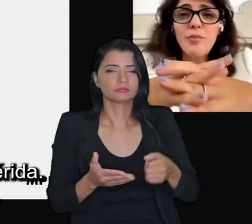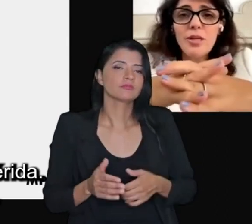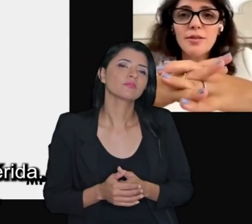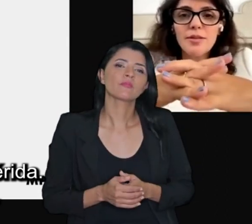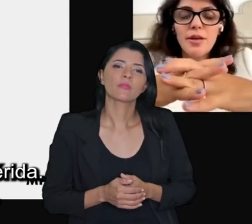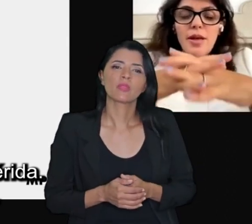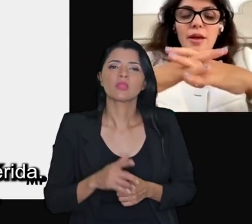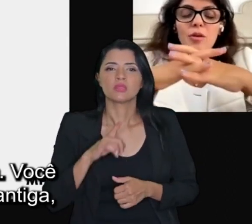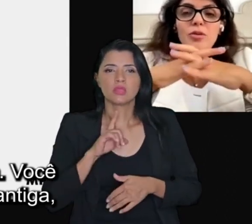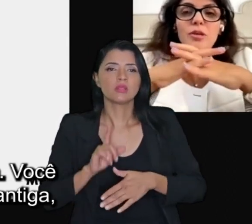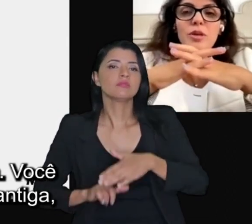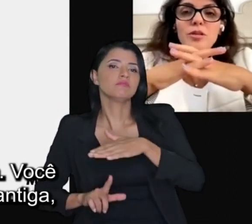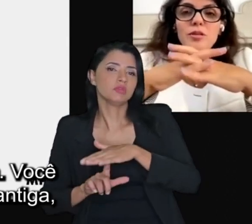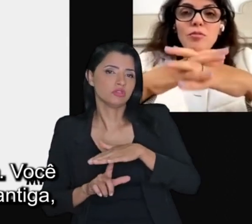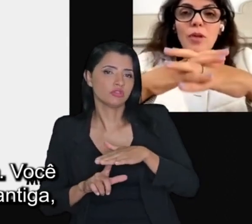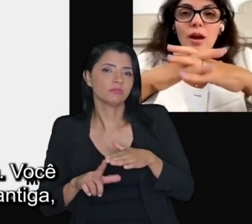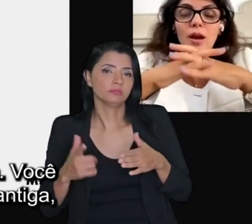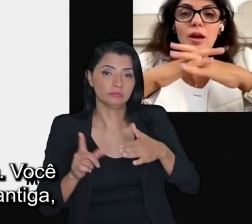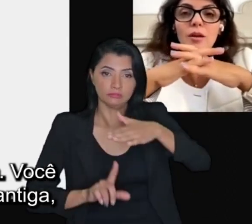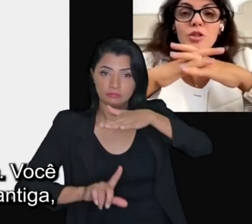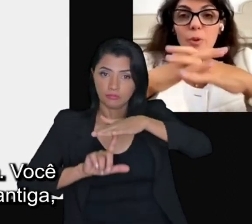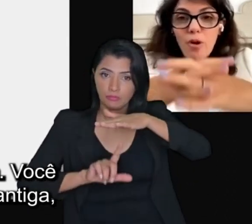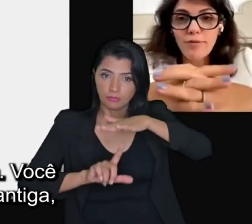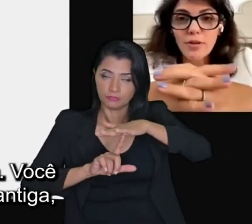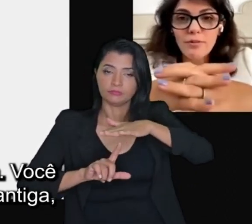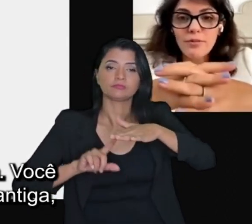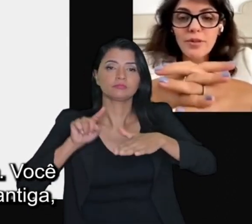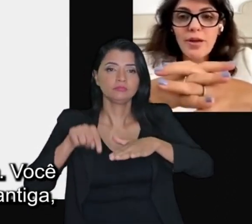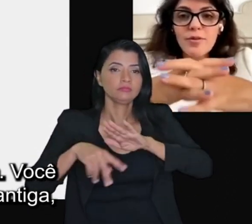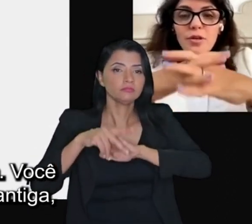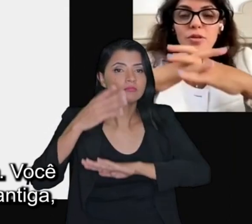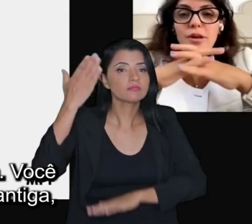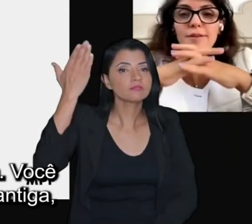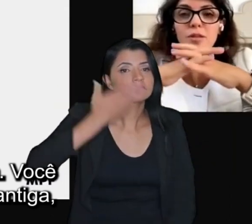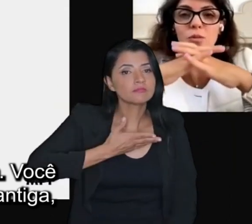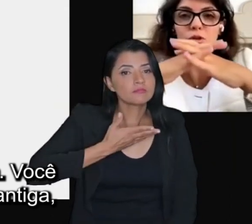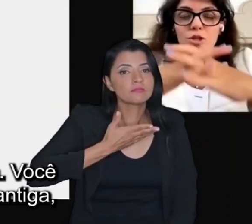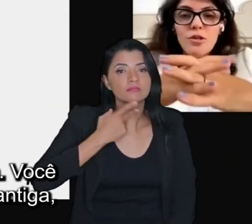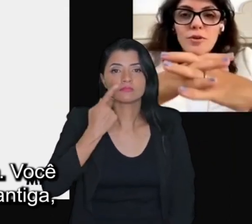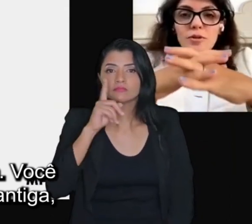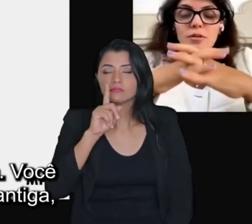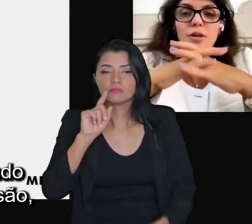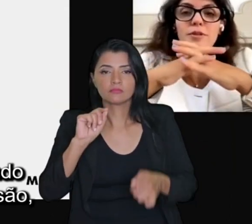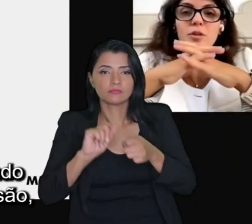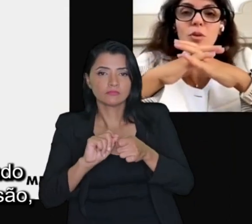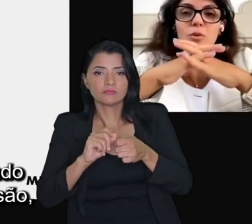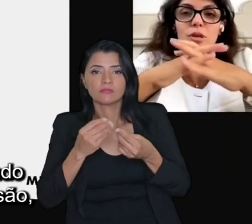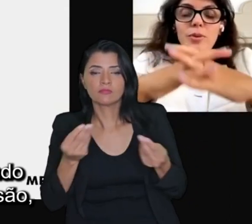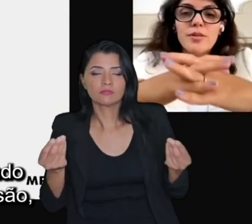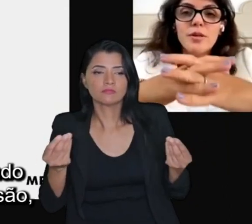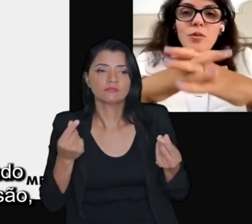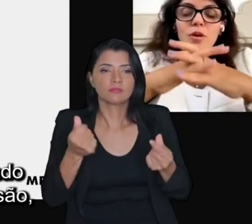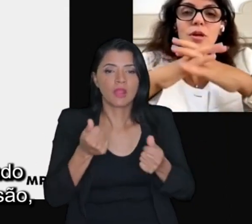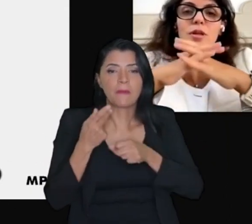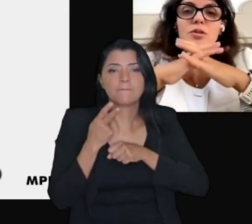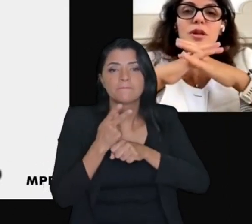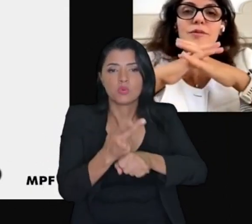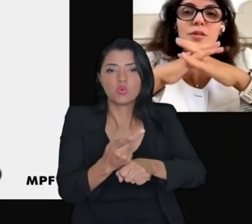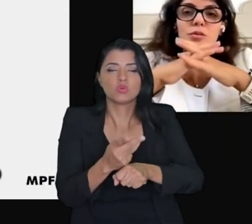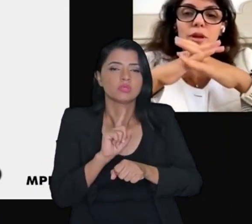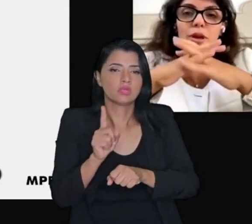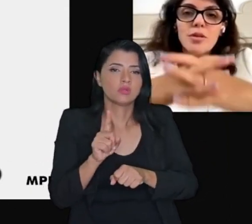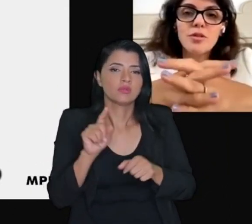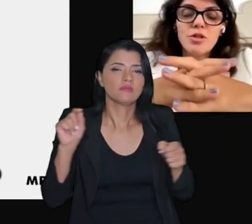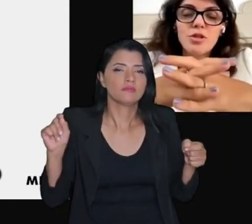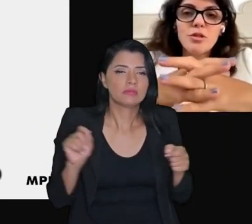E existem limites. Os limites são de prova, né? Você não está fazendo uma oitiva, você não está fazendo uma busca e apreensão, não